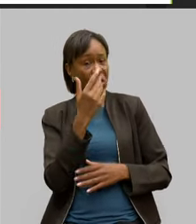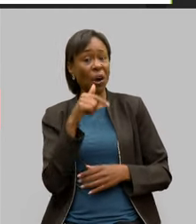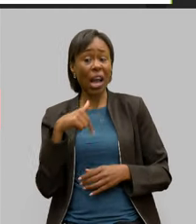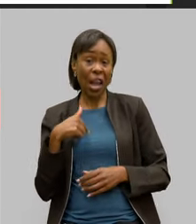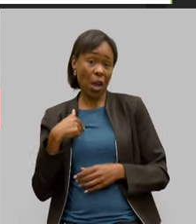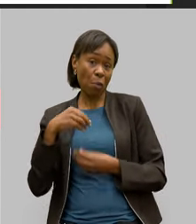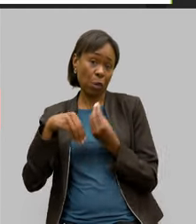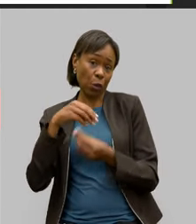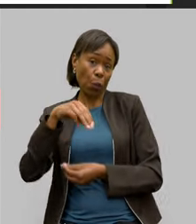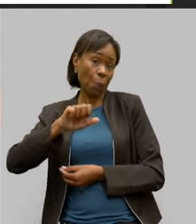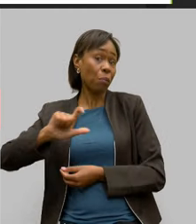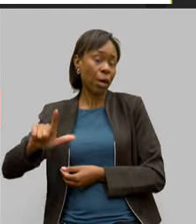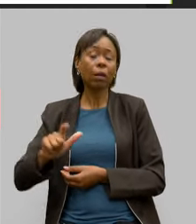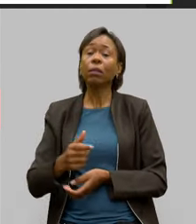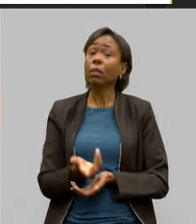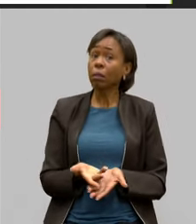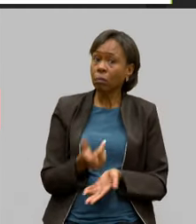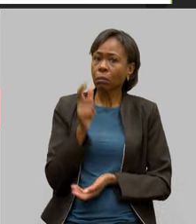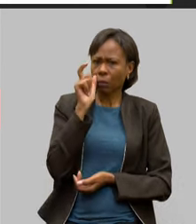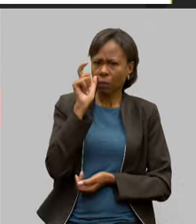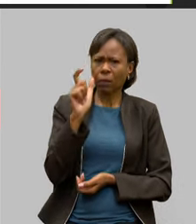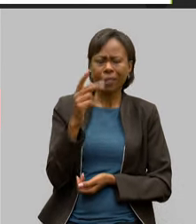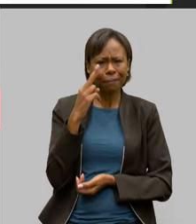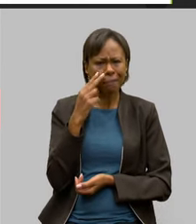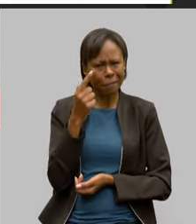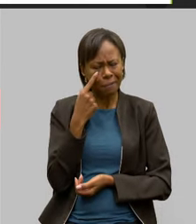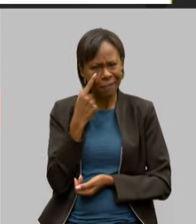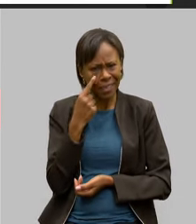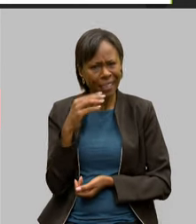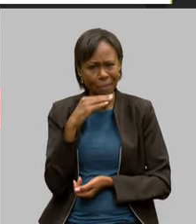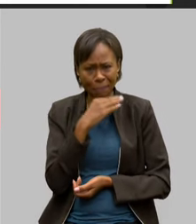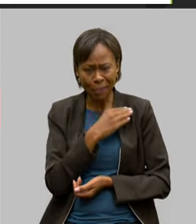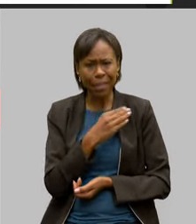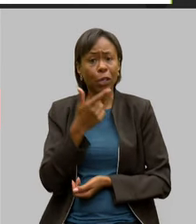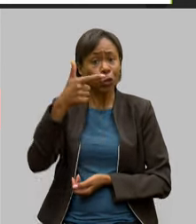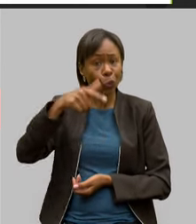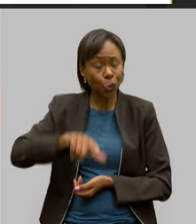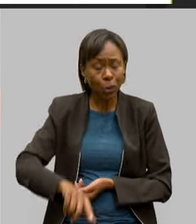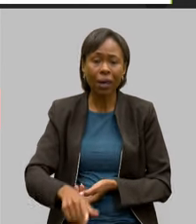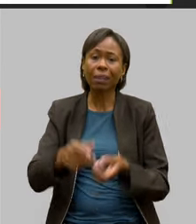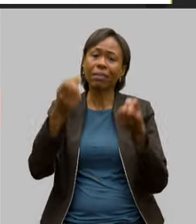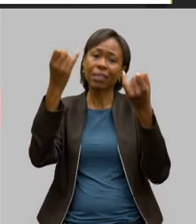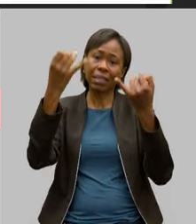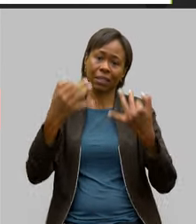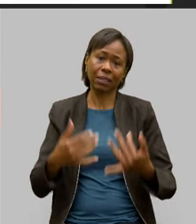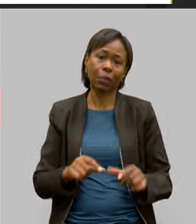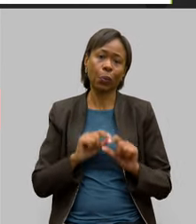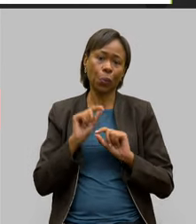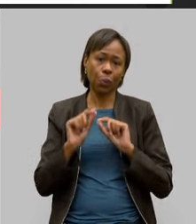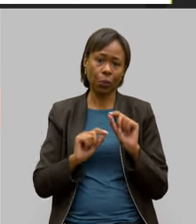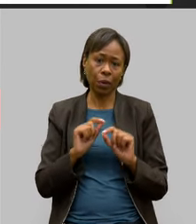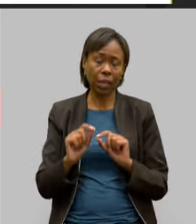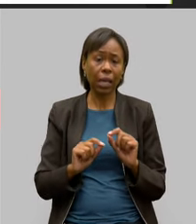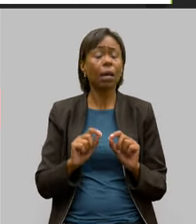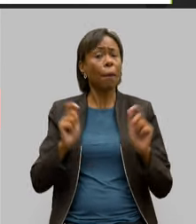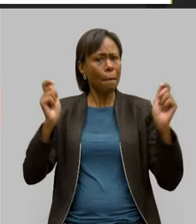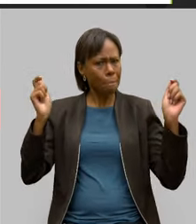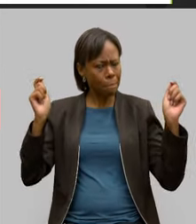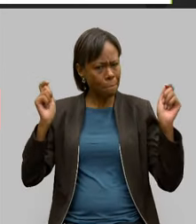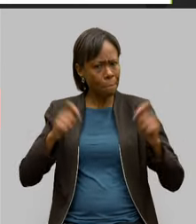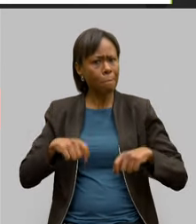então é interessantíssimo vejam e de novo eu volto para dizer o seguinte é